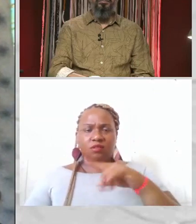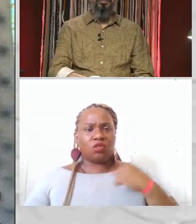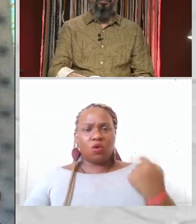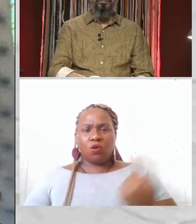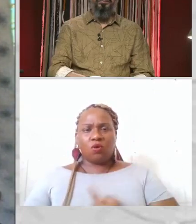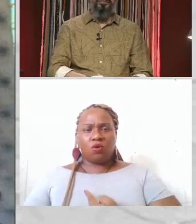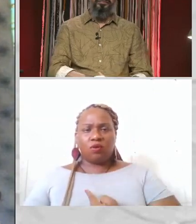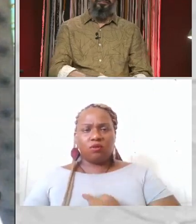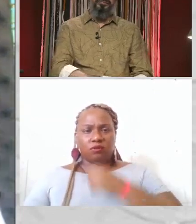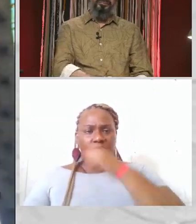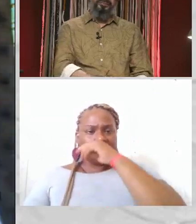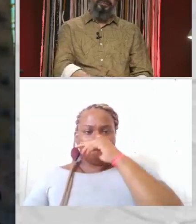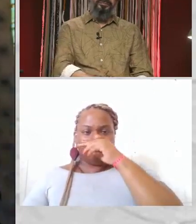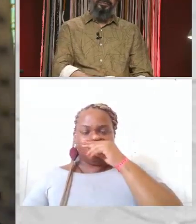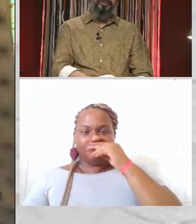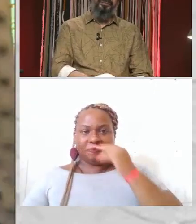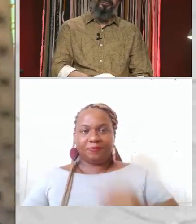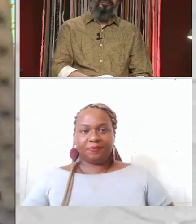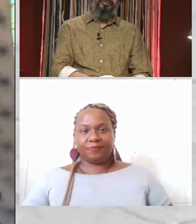pouco